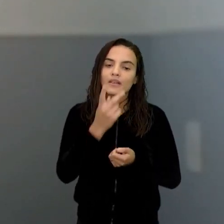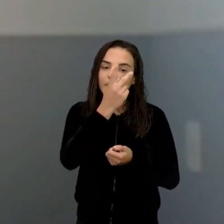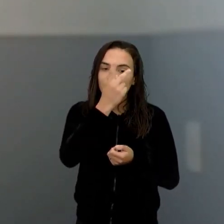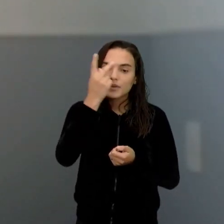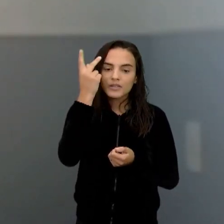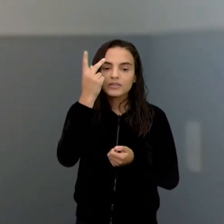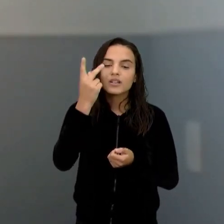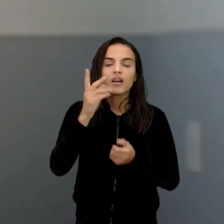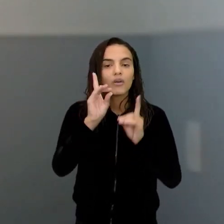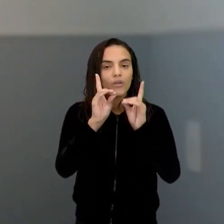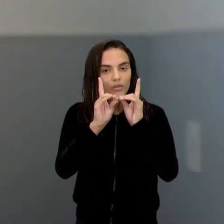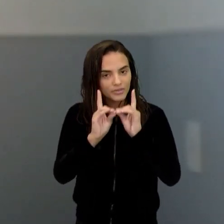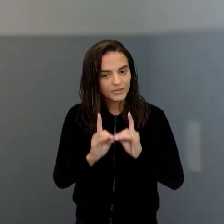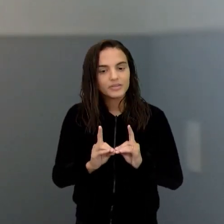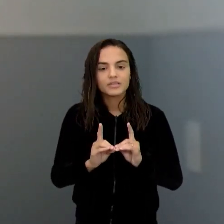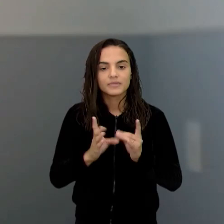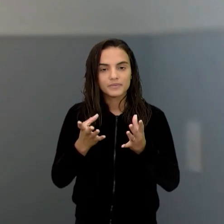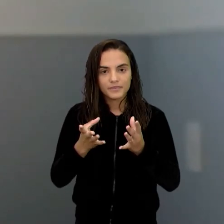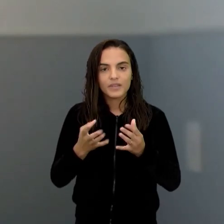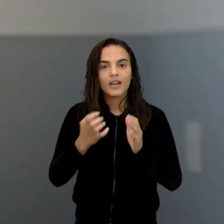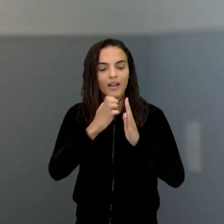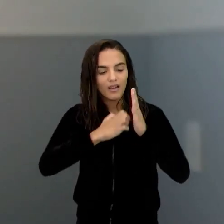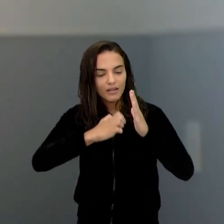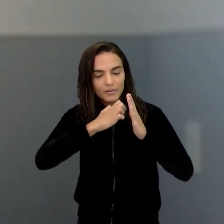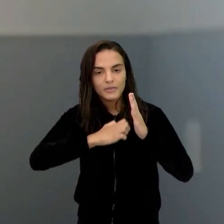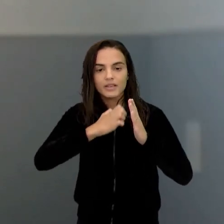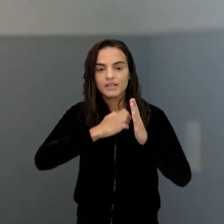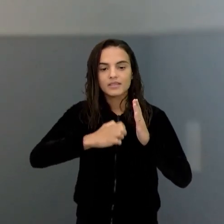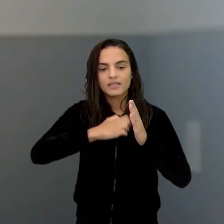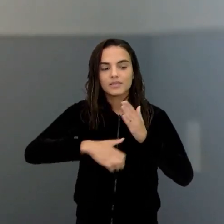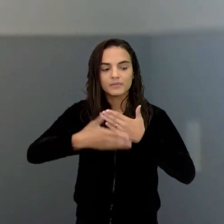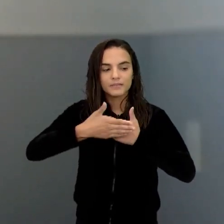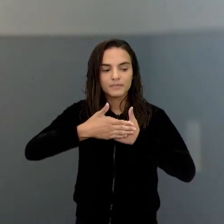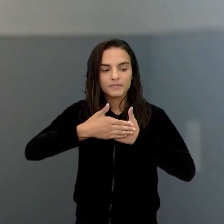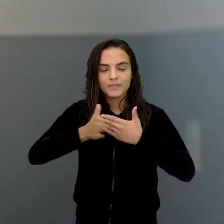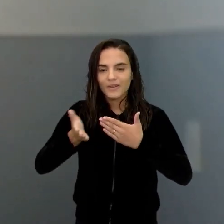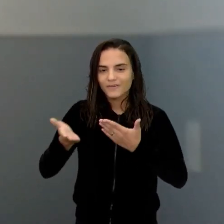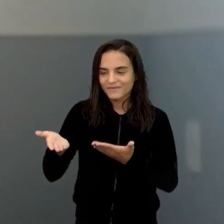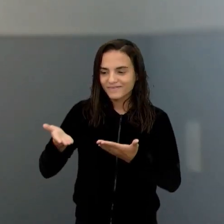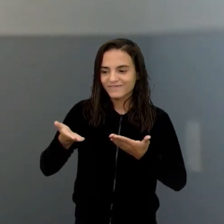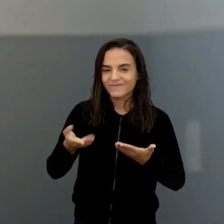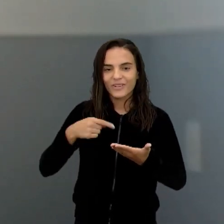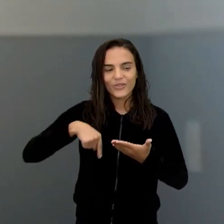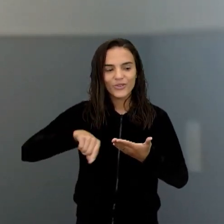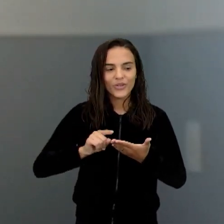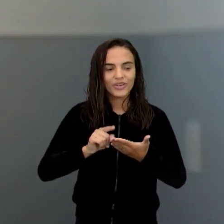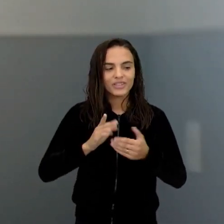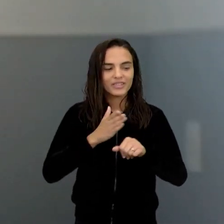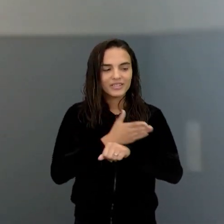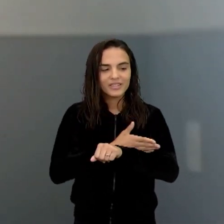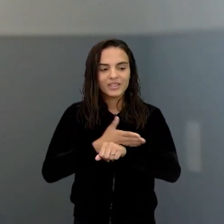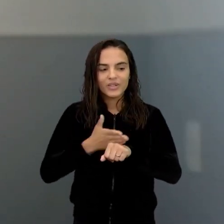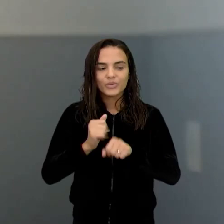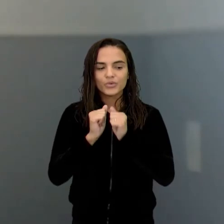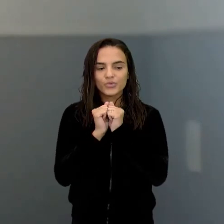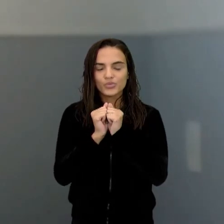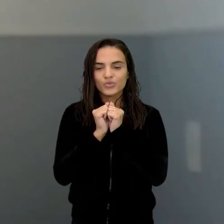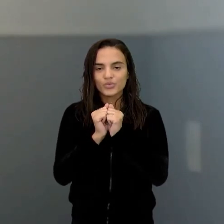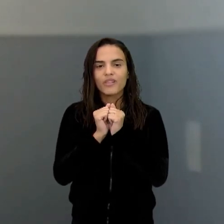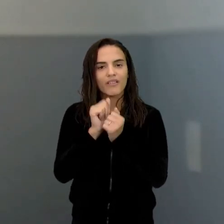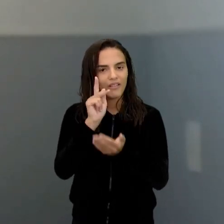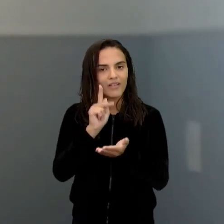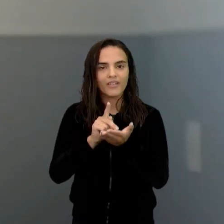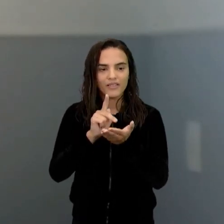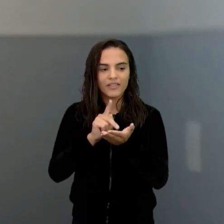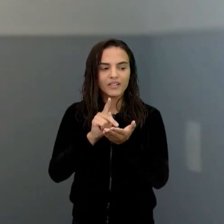pessoa com deficiência e a empresa como estava aberta a me receber, a gente construiu algumas adaptações juntos. É